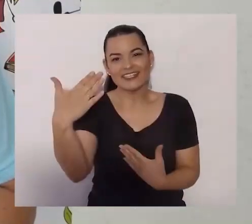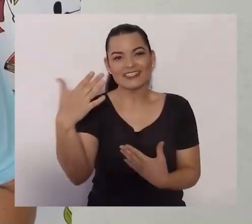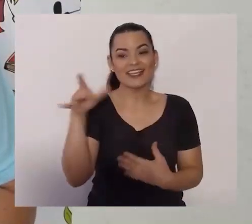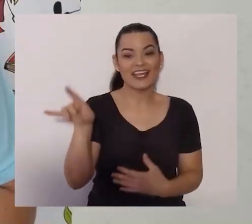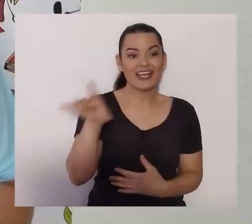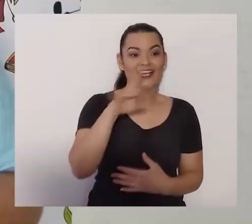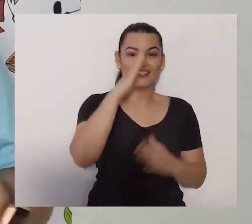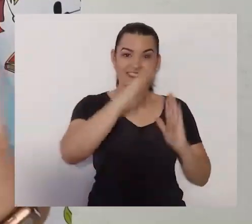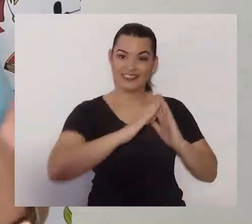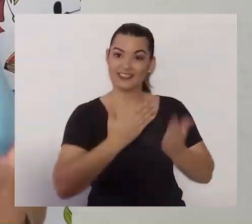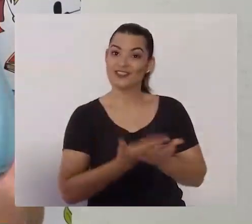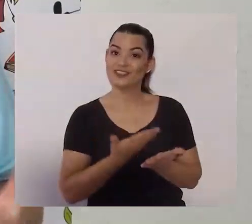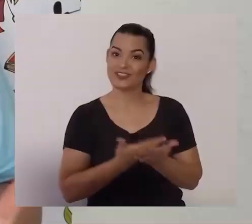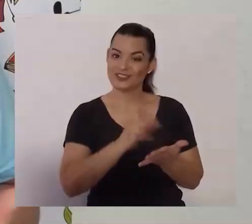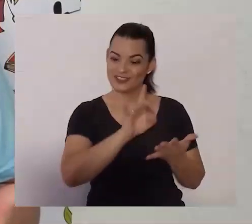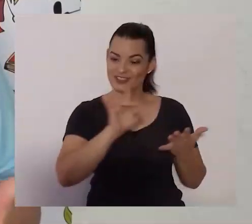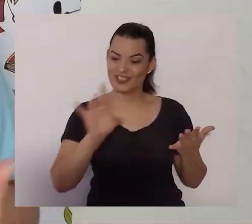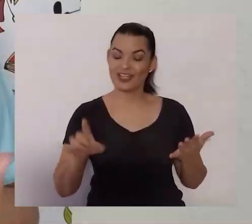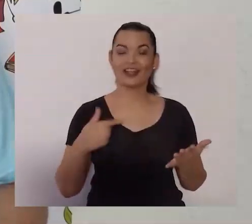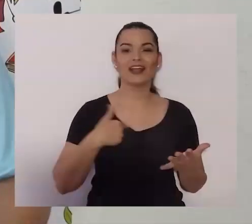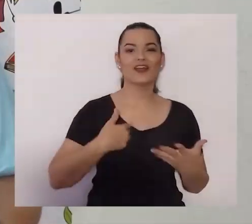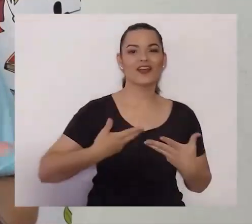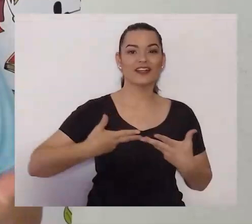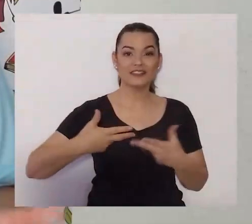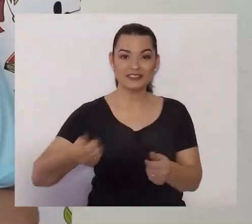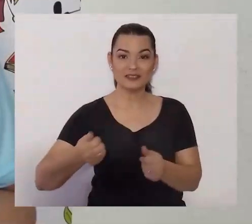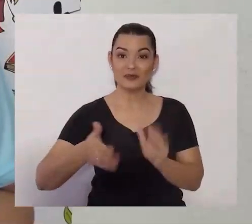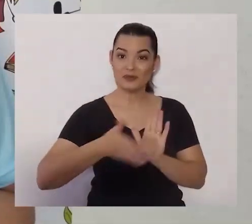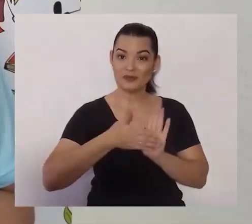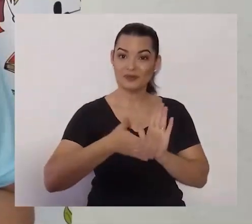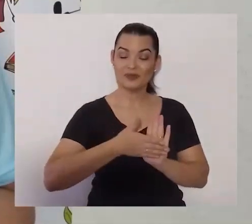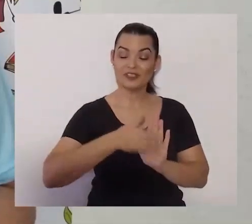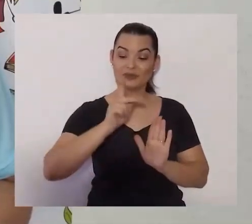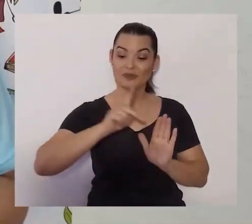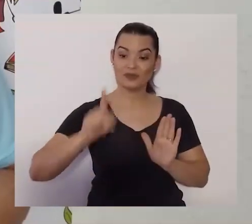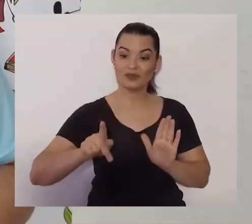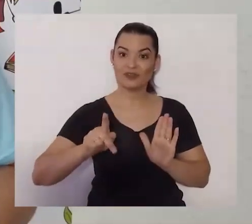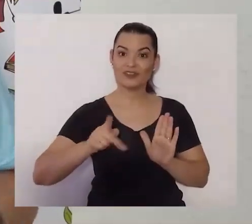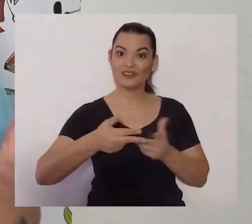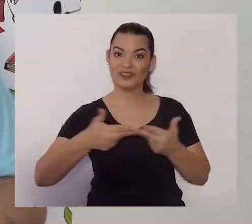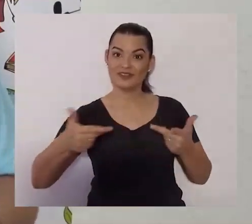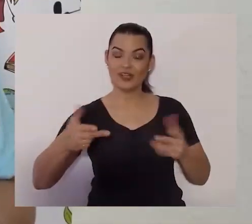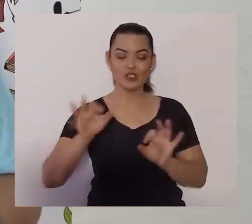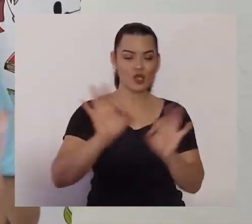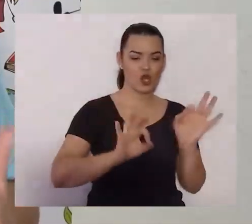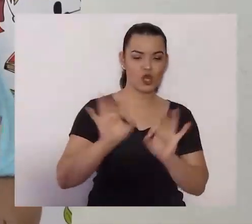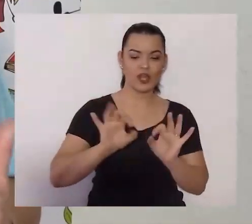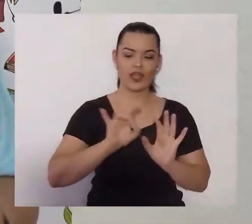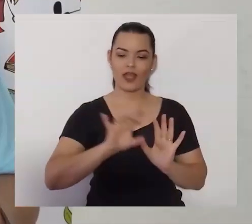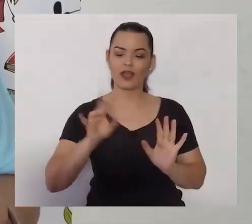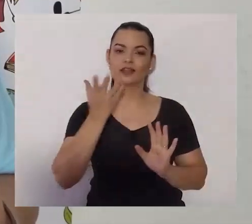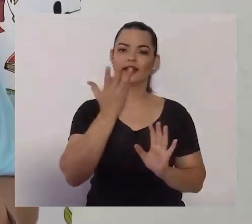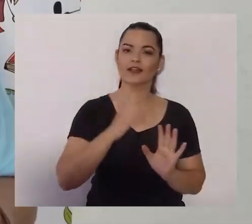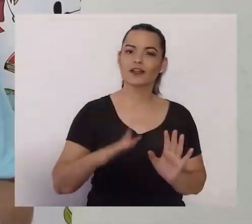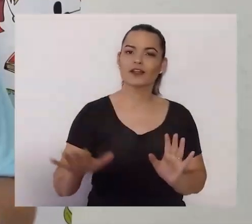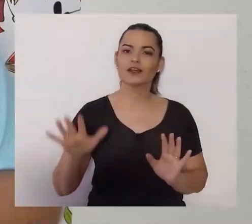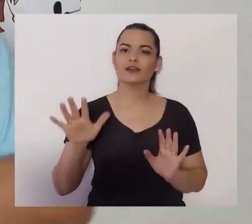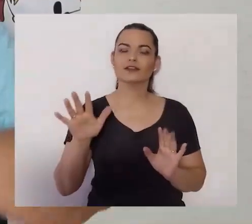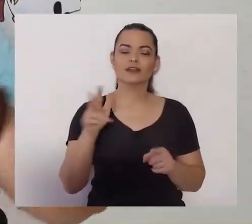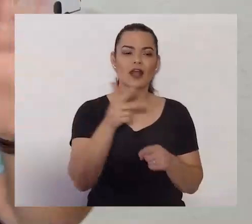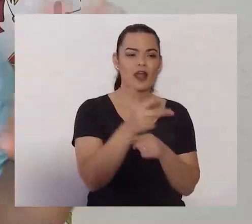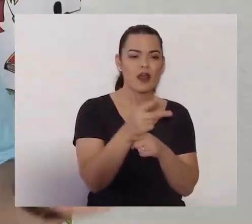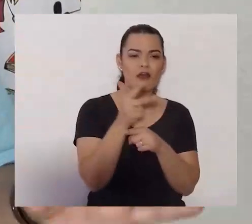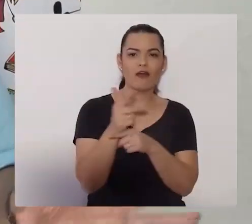às escolas. Eu recebi propostas onde os professores se organizaram, cada criança gravou um pedacinho de um